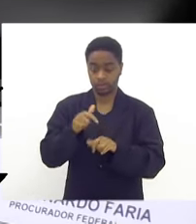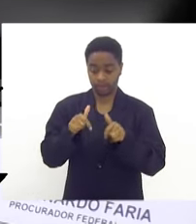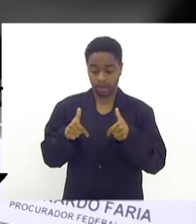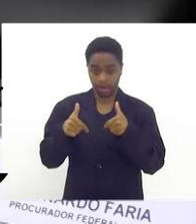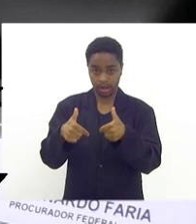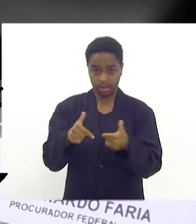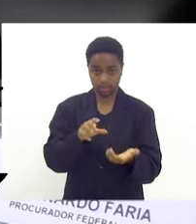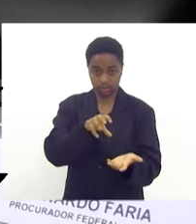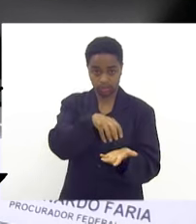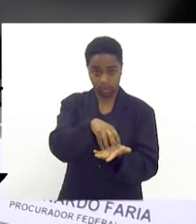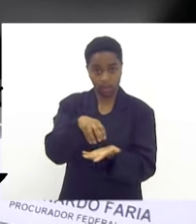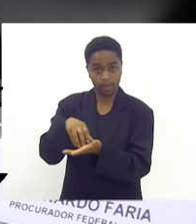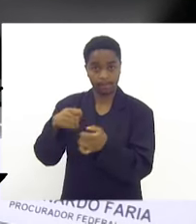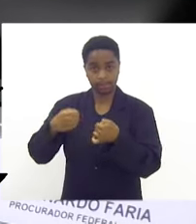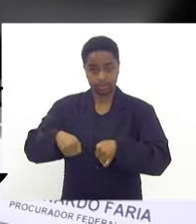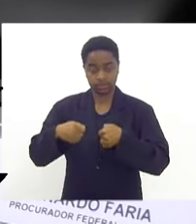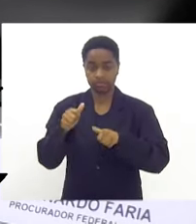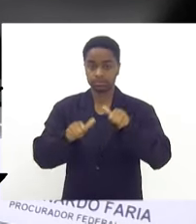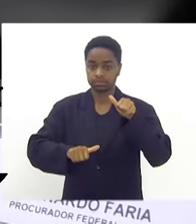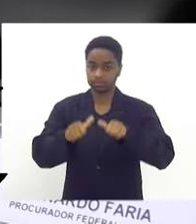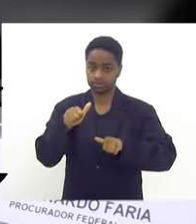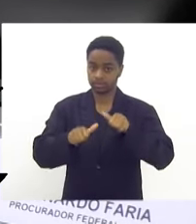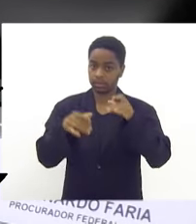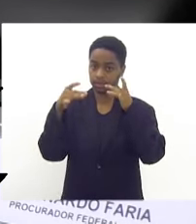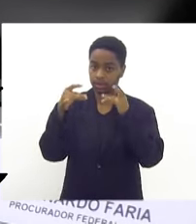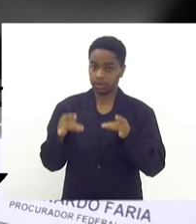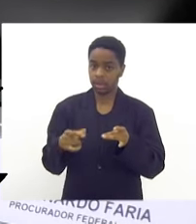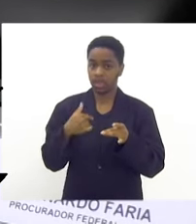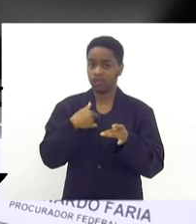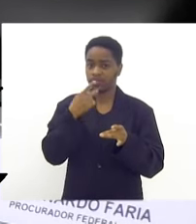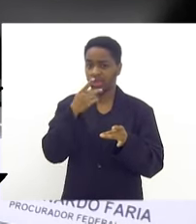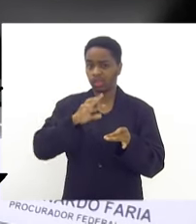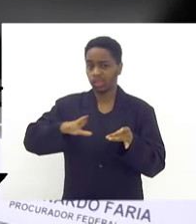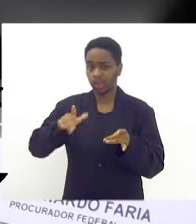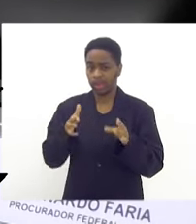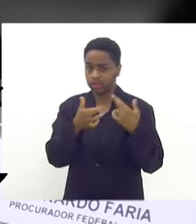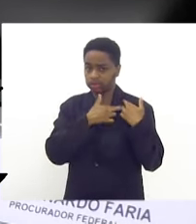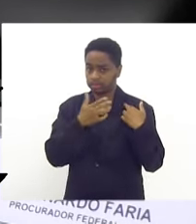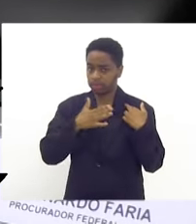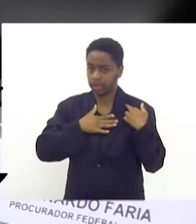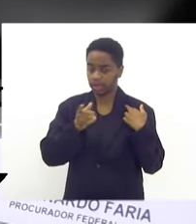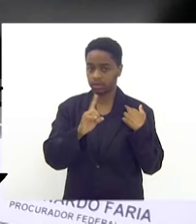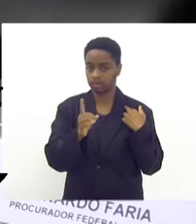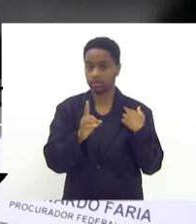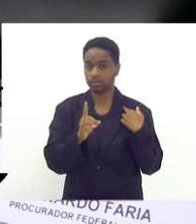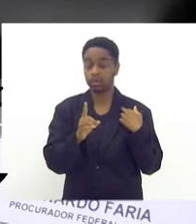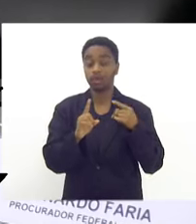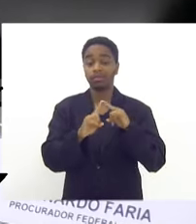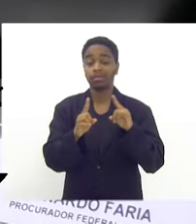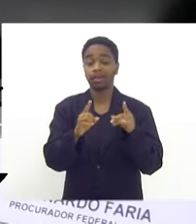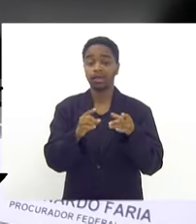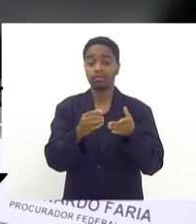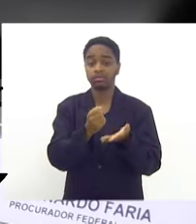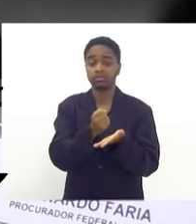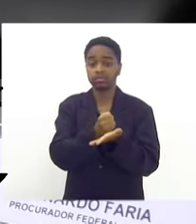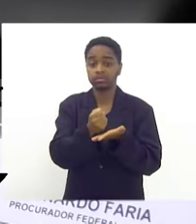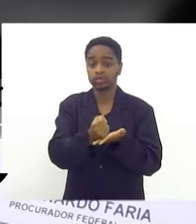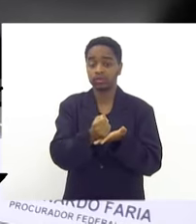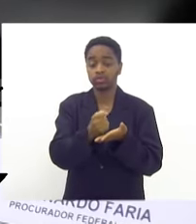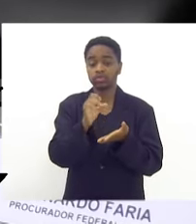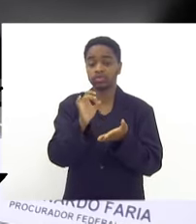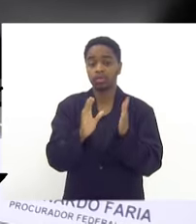ela elas devem ser avaliadas então não tô tirando a competência do I questão do licenciamento o licenciamento se dá num determinado